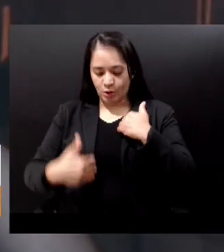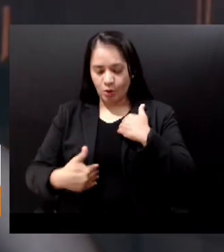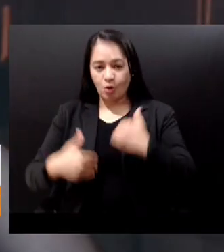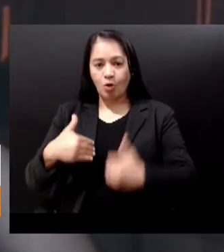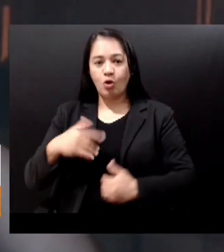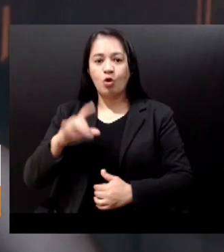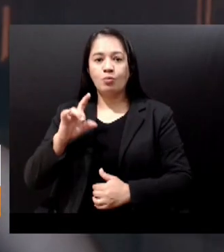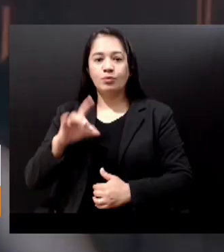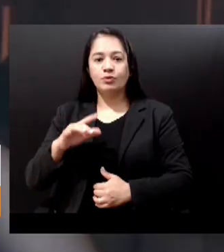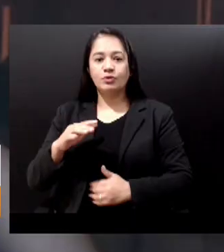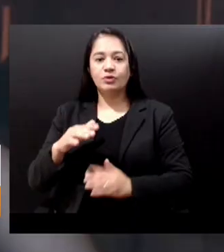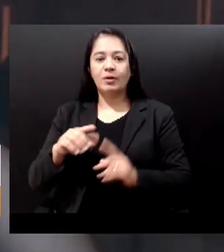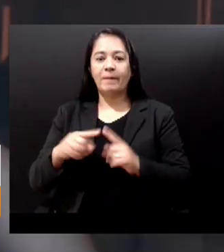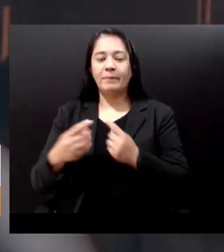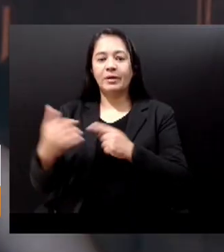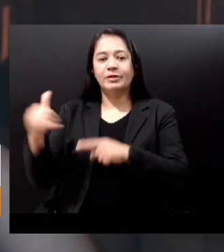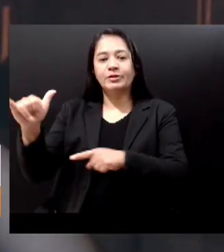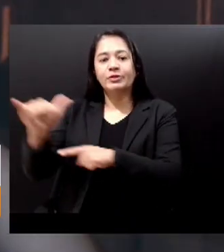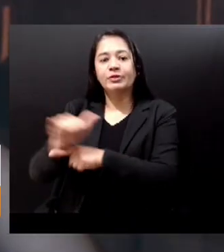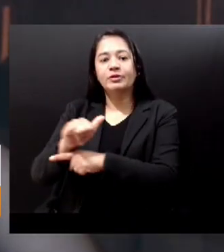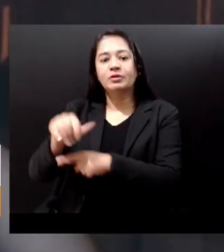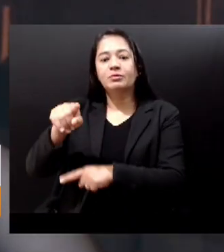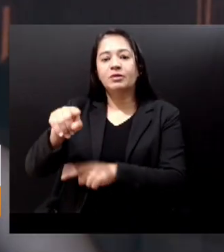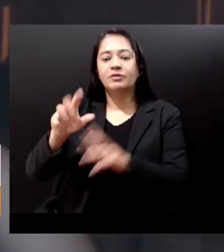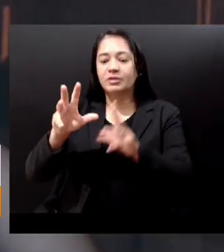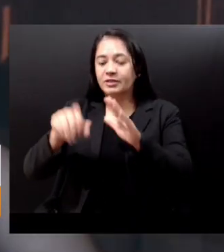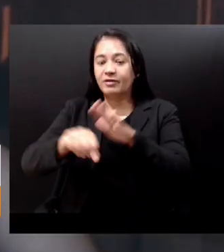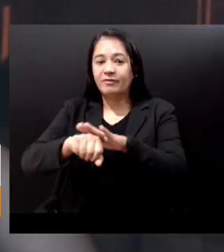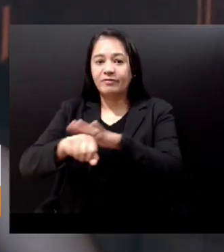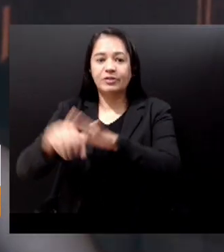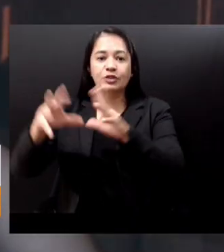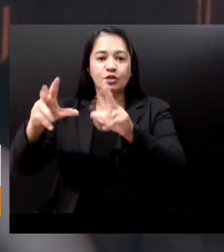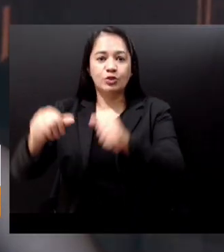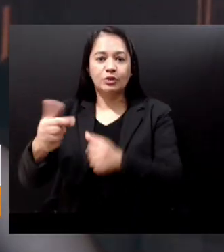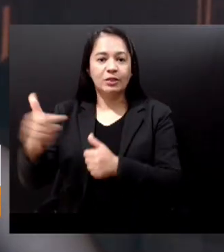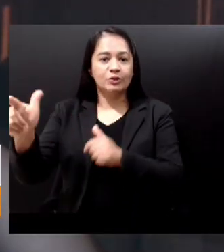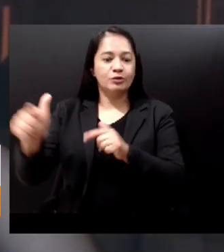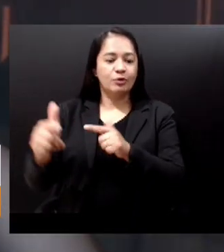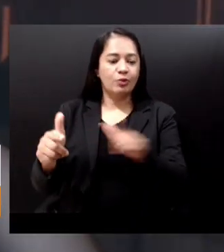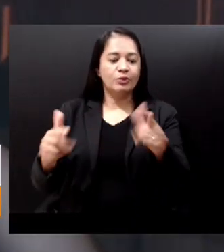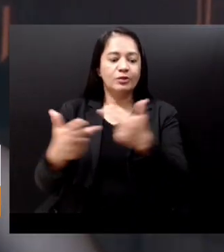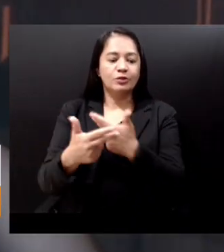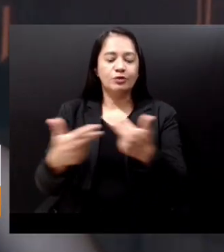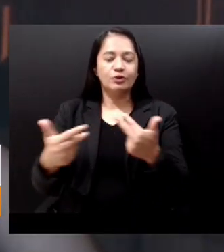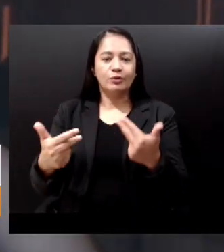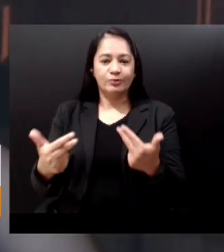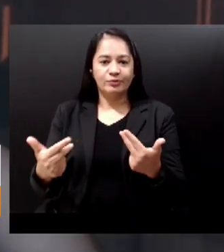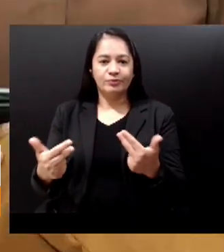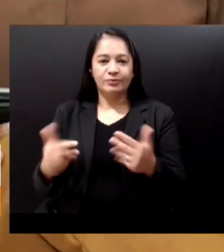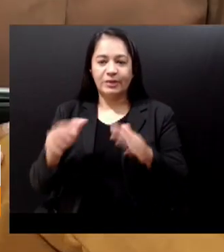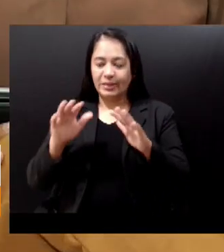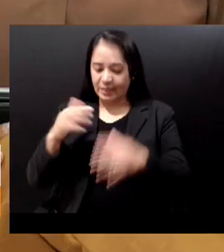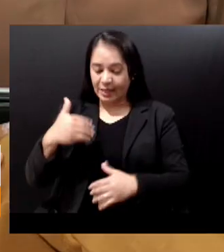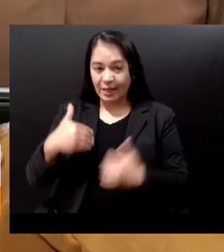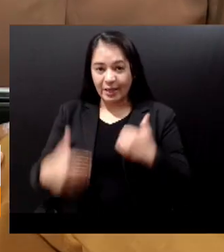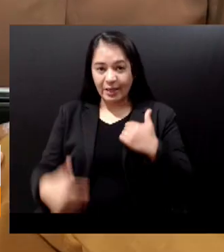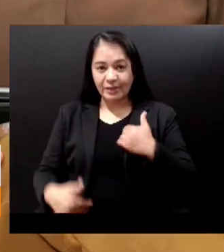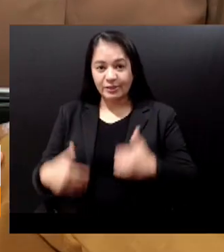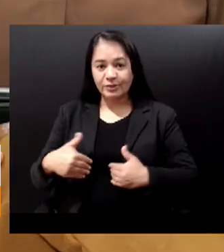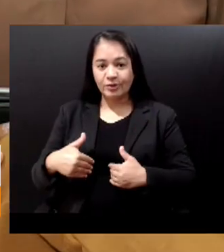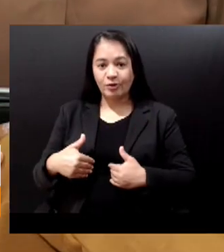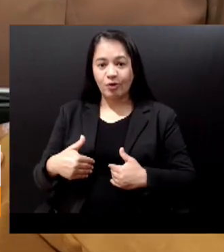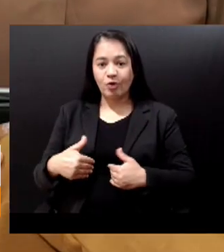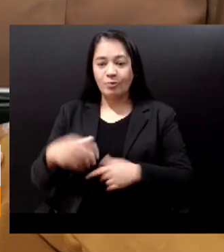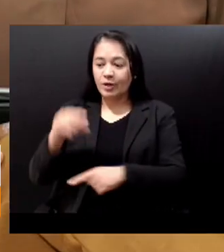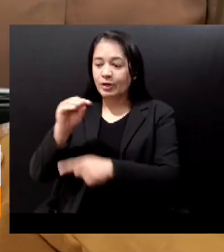ele é um instrumento para você fazer todas as outras coisas que você vai Uhum. conseguir fazer. Então é esse corpo que vai te sustentar para você trabalhar, para